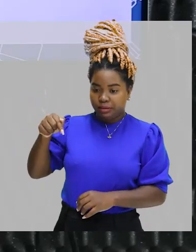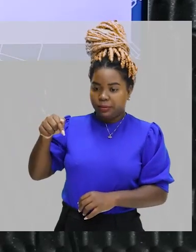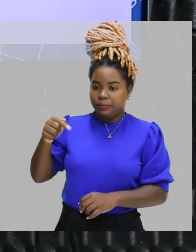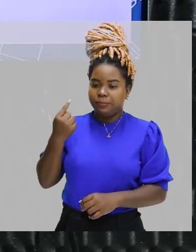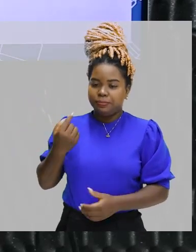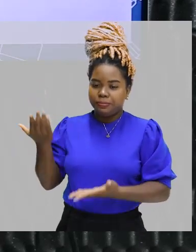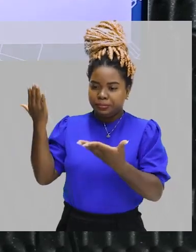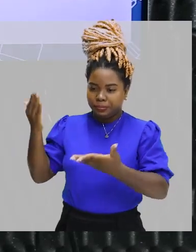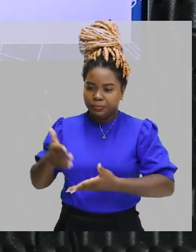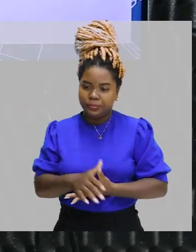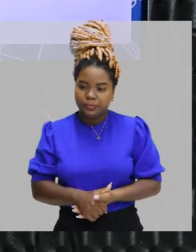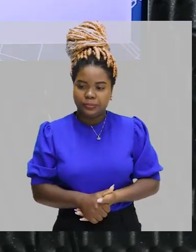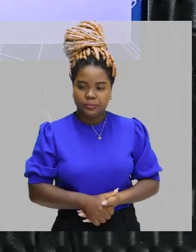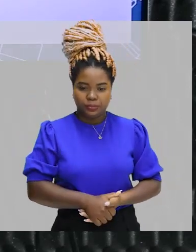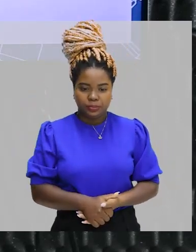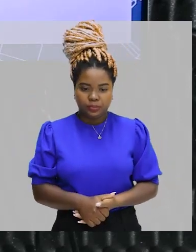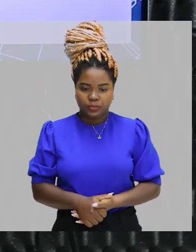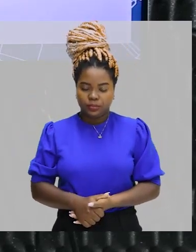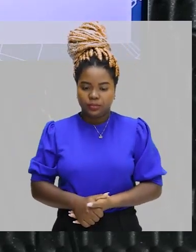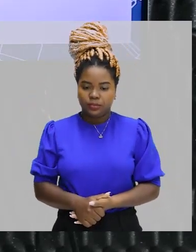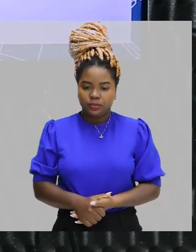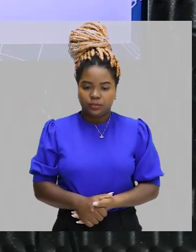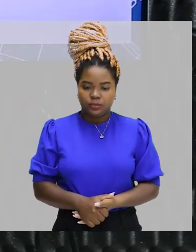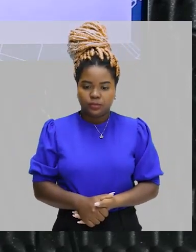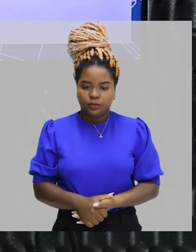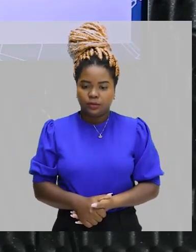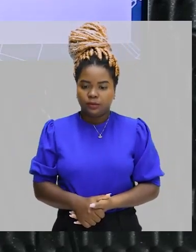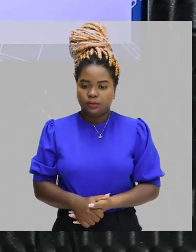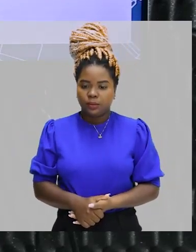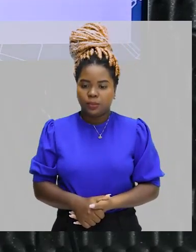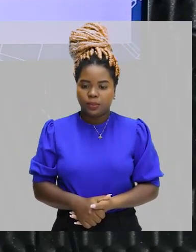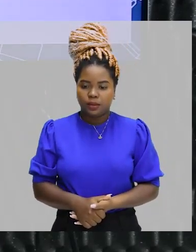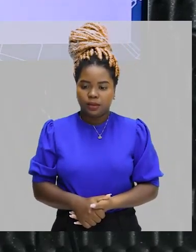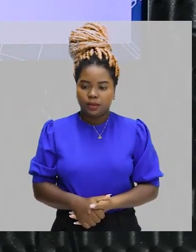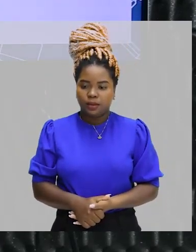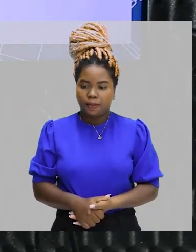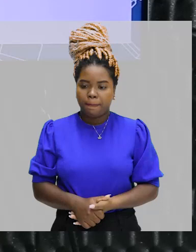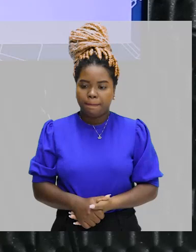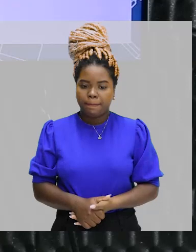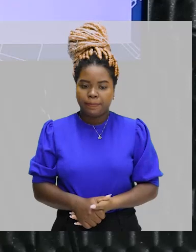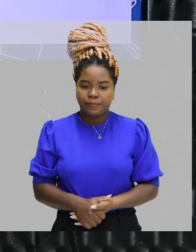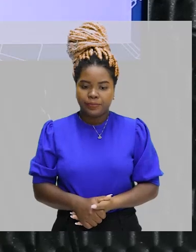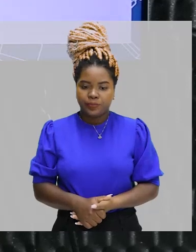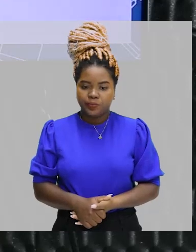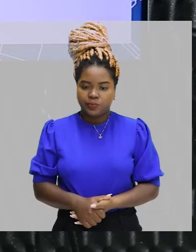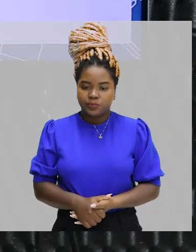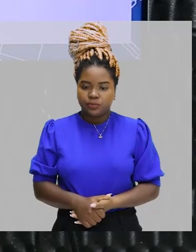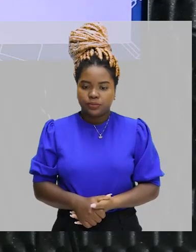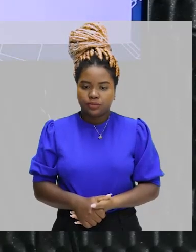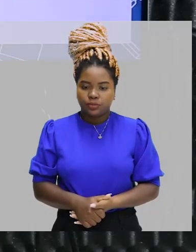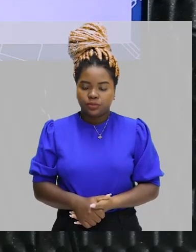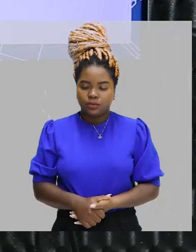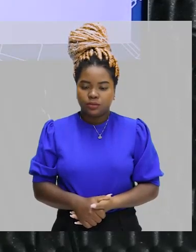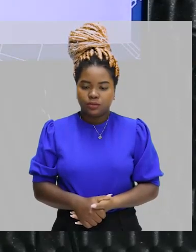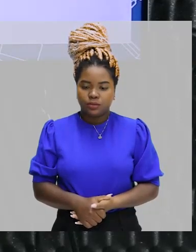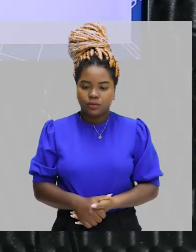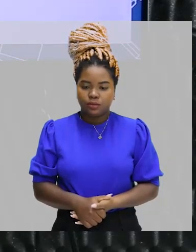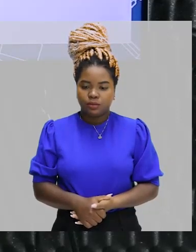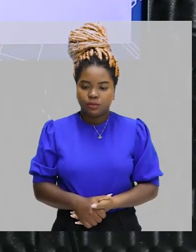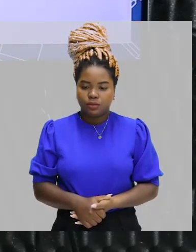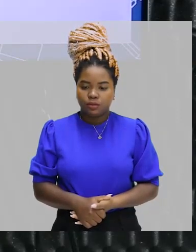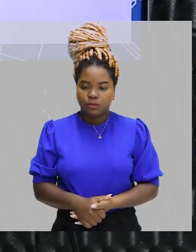frontal com velocidades perpendiculares ao campo magnético, né, a campos magnéticos